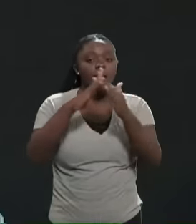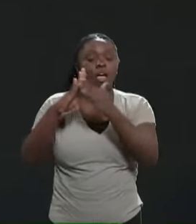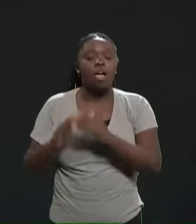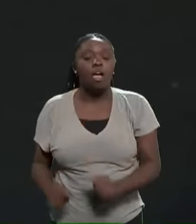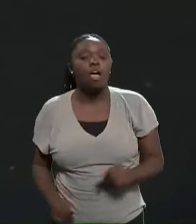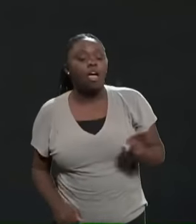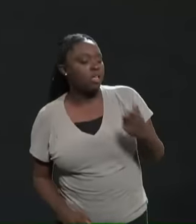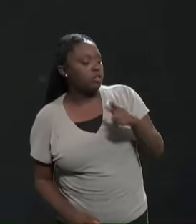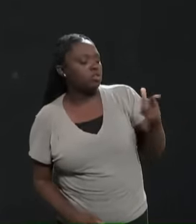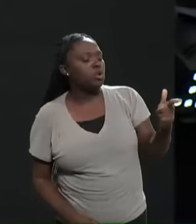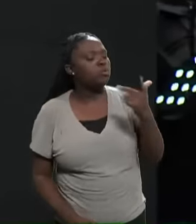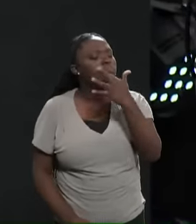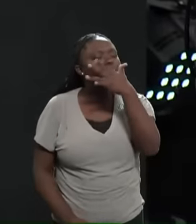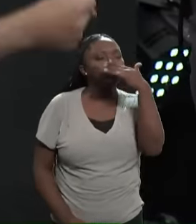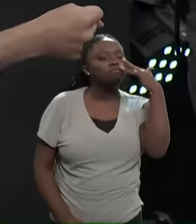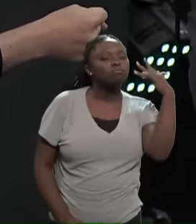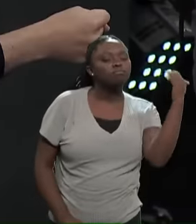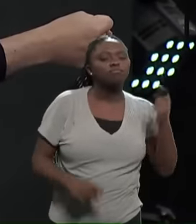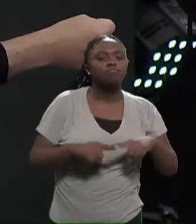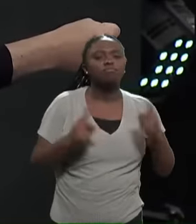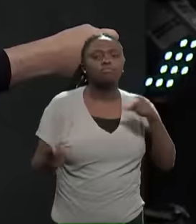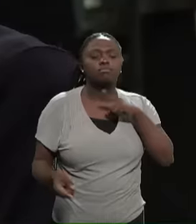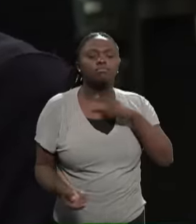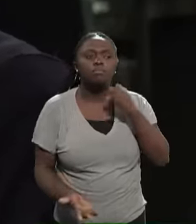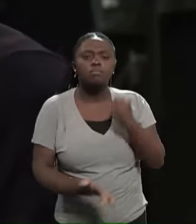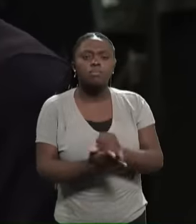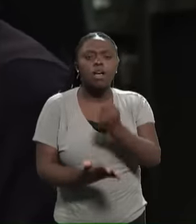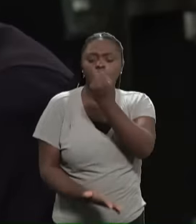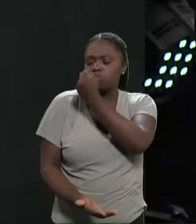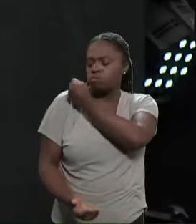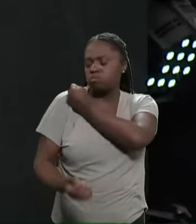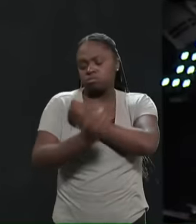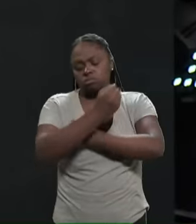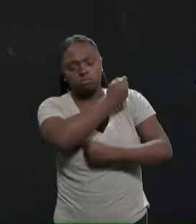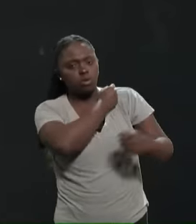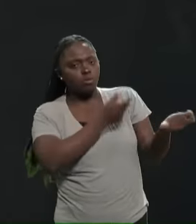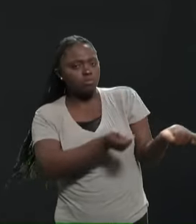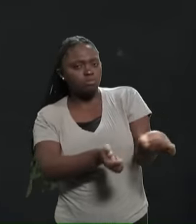as marcas da chibatada.